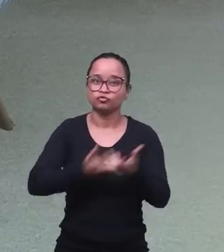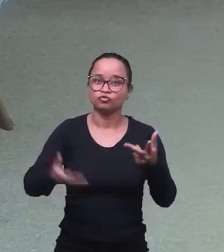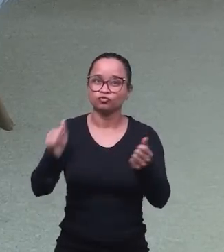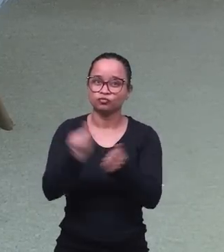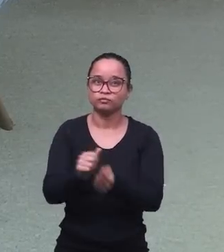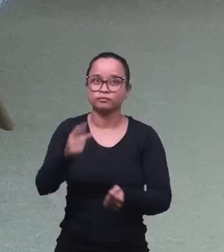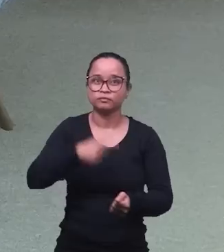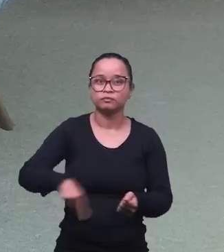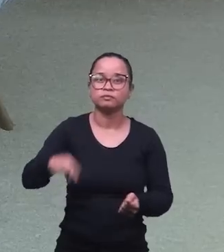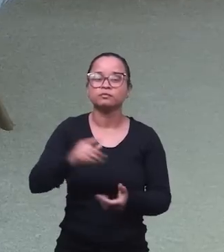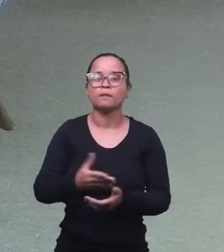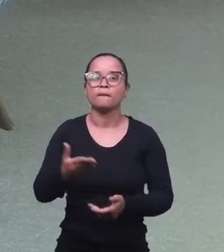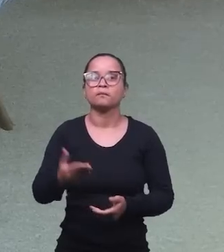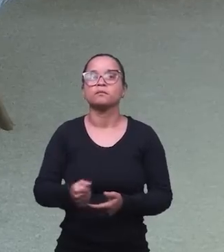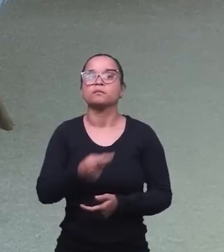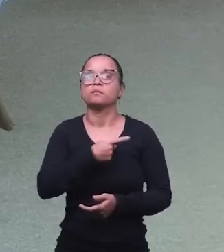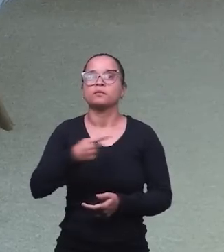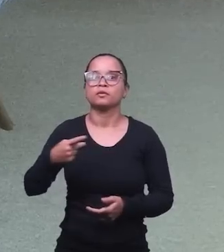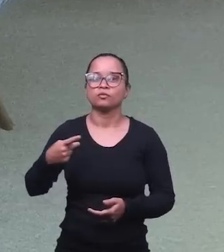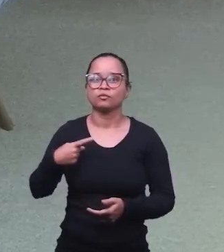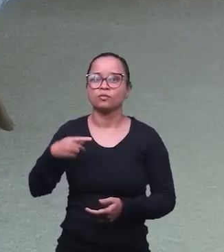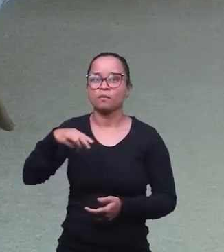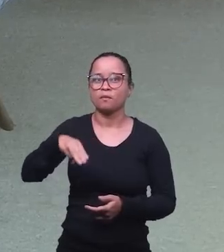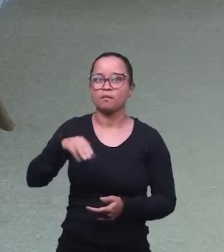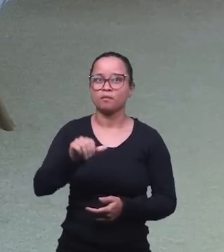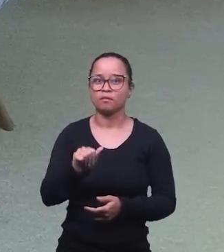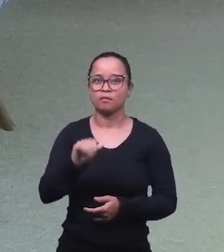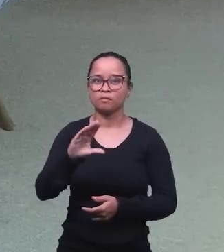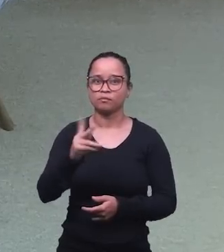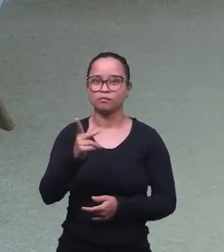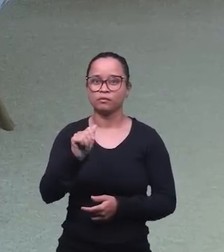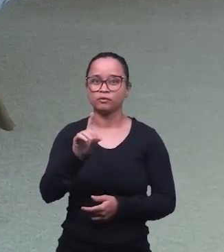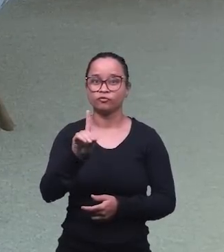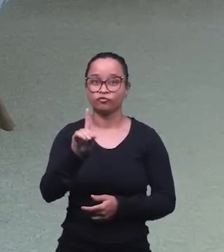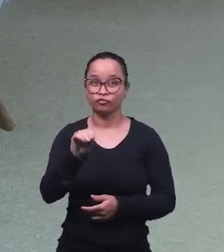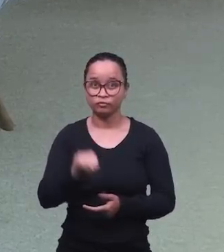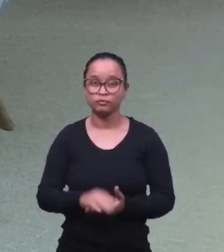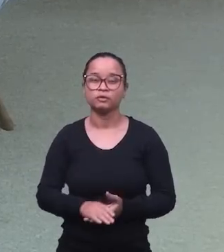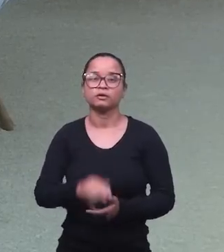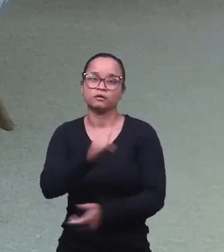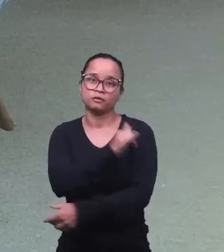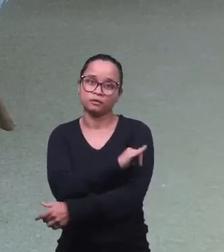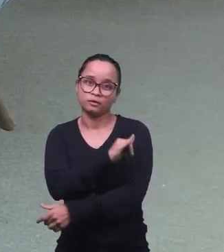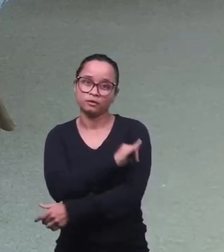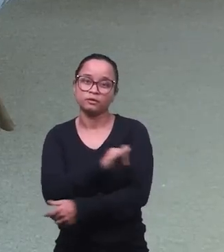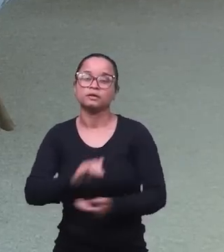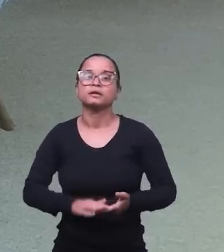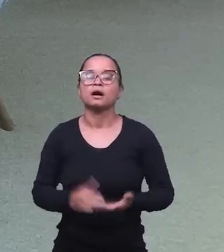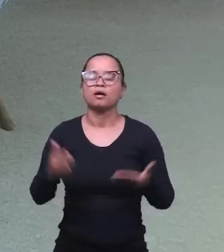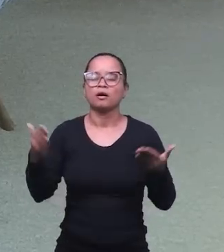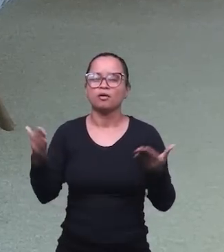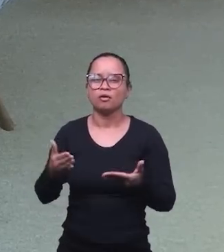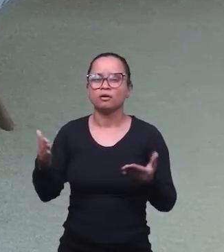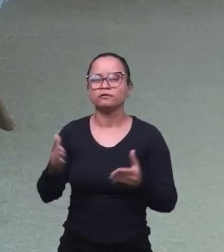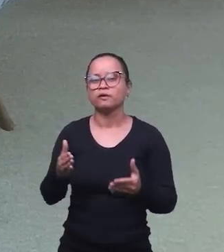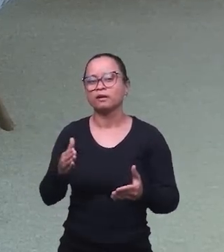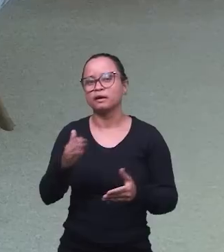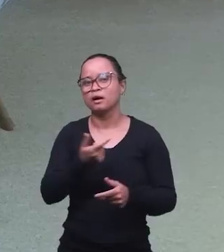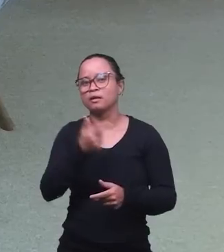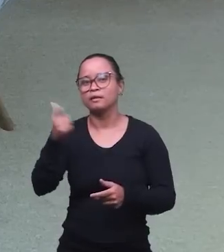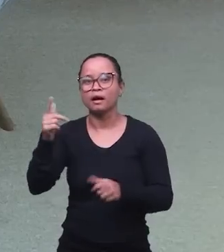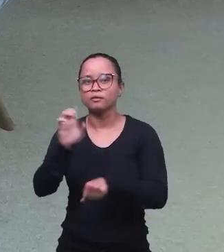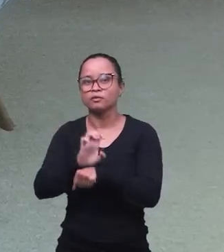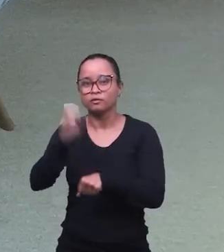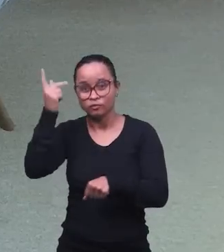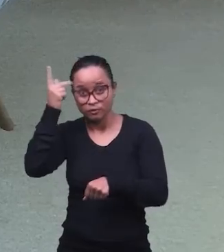programa, nosso companheiro, pastor Machado, que era daqui do Rio de Janeiro já há alguns anos, e hoje ele está na Baixada Santista. Não é